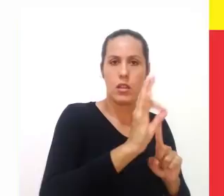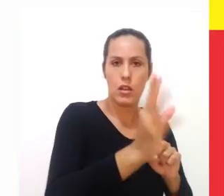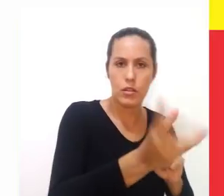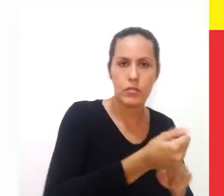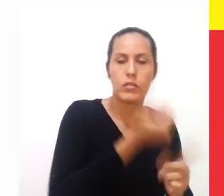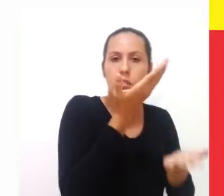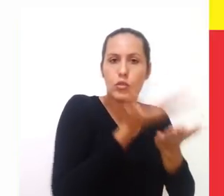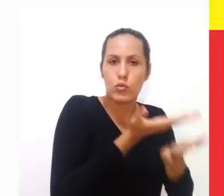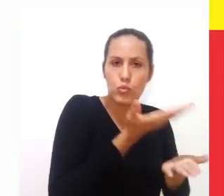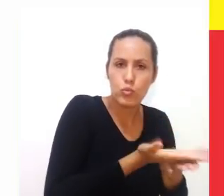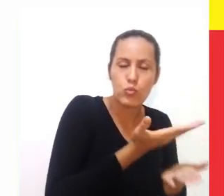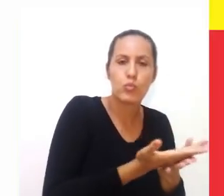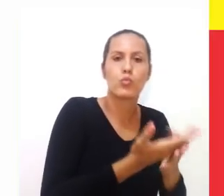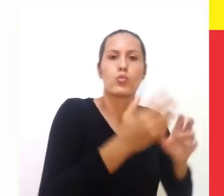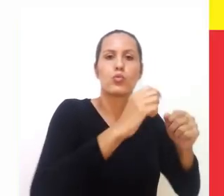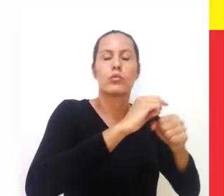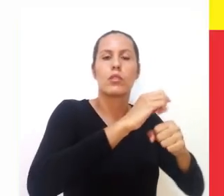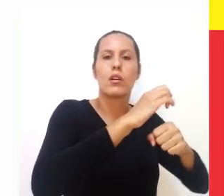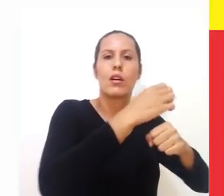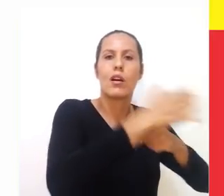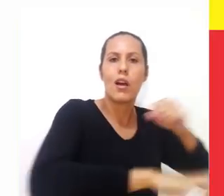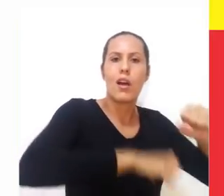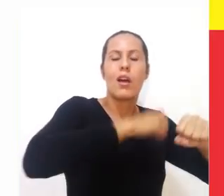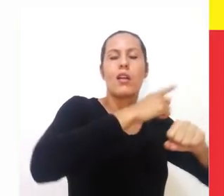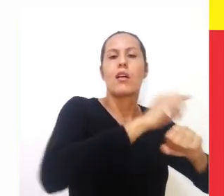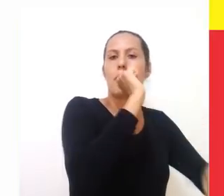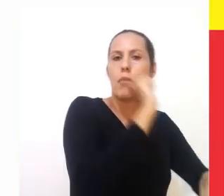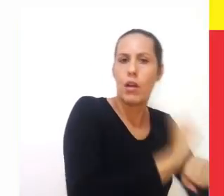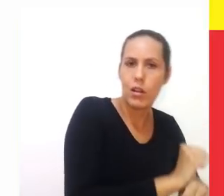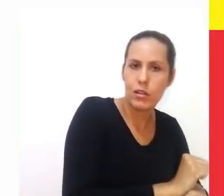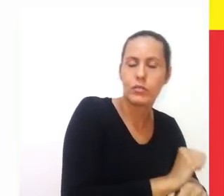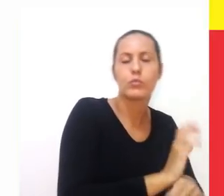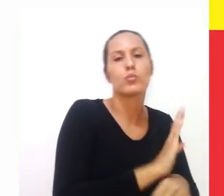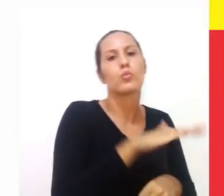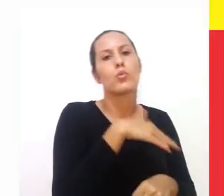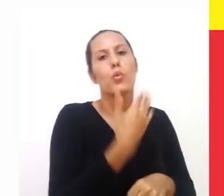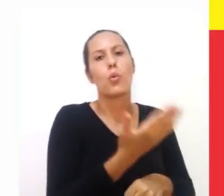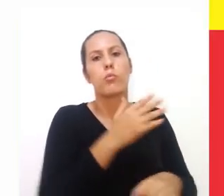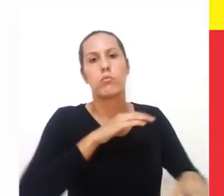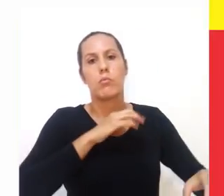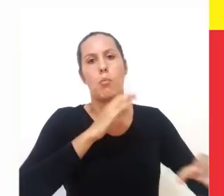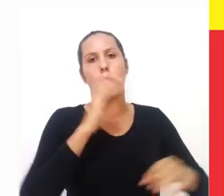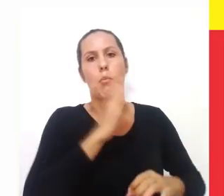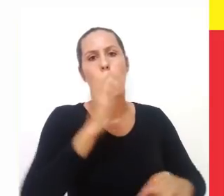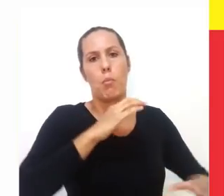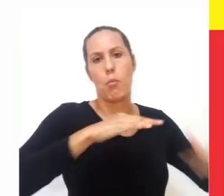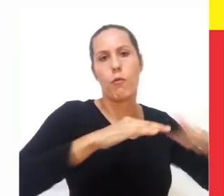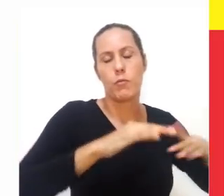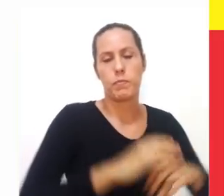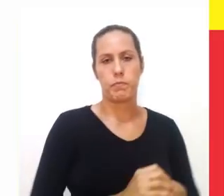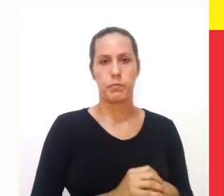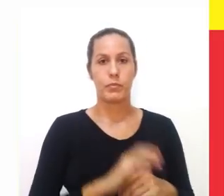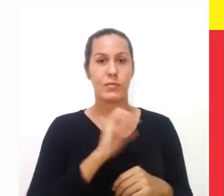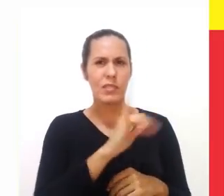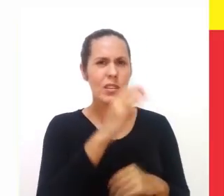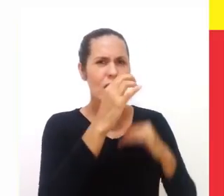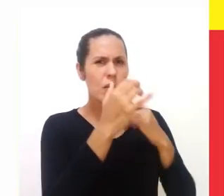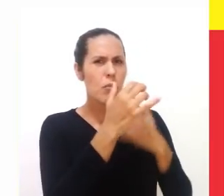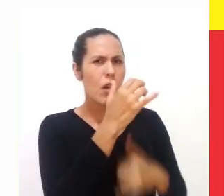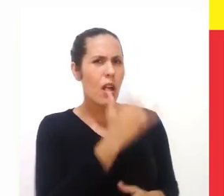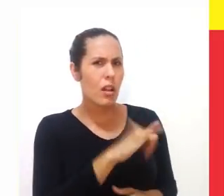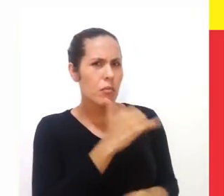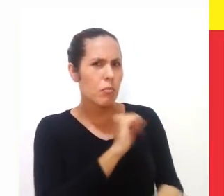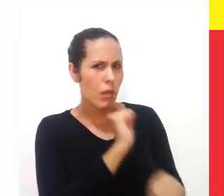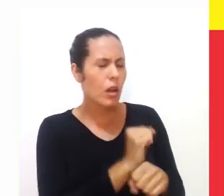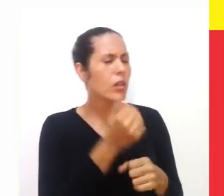estuda as cargas elétricas em repouso ou movimento. Se o corpo está em repouso, vai ter a eletricidade,